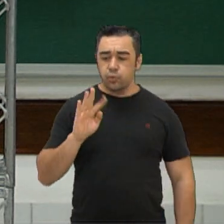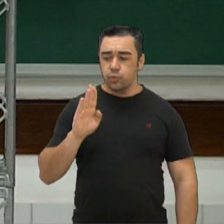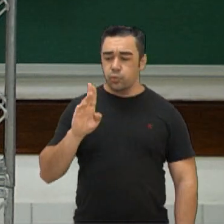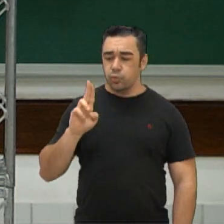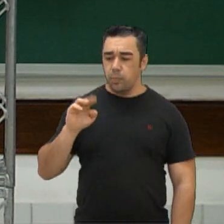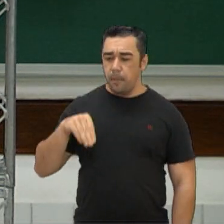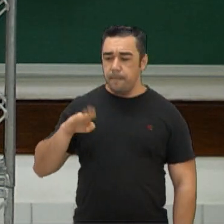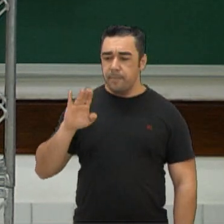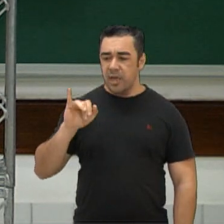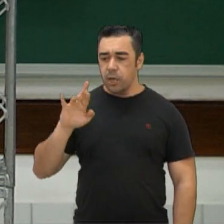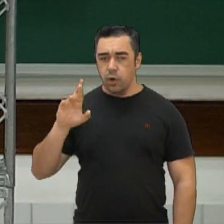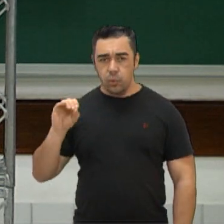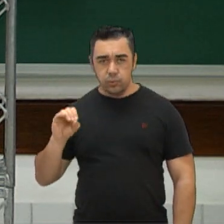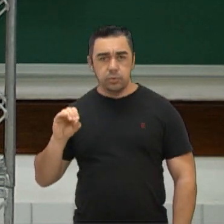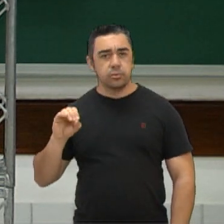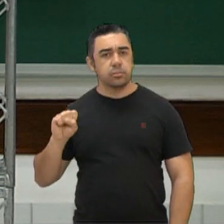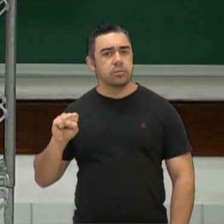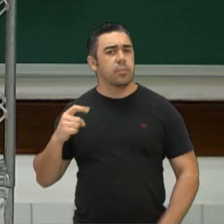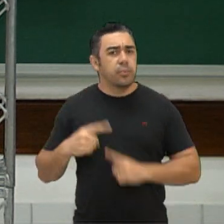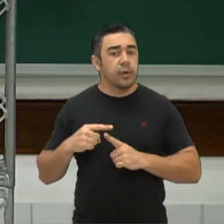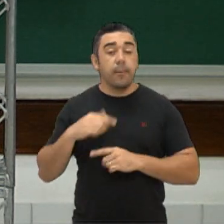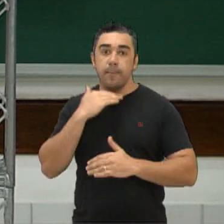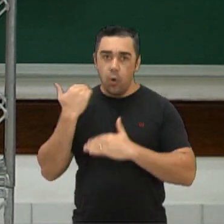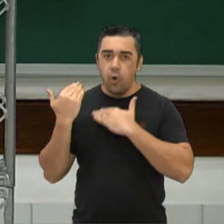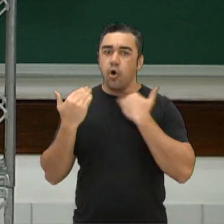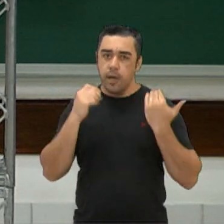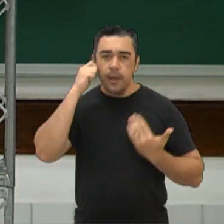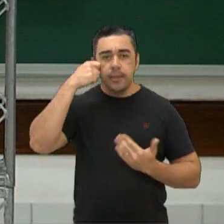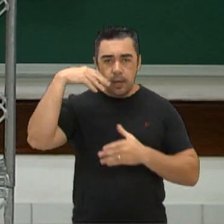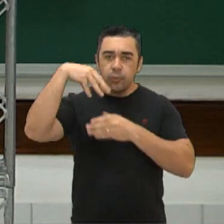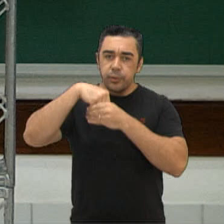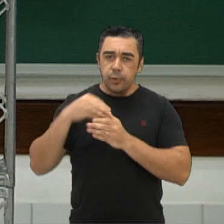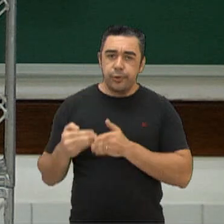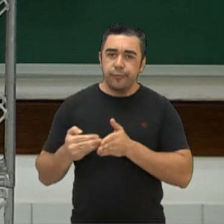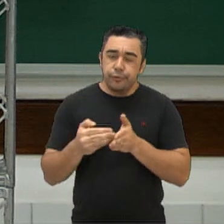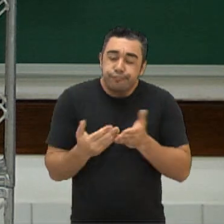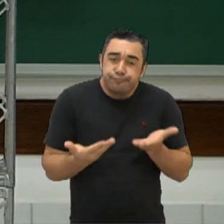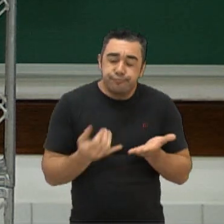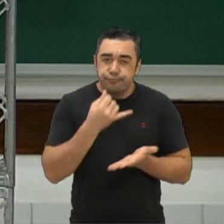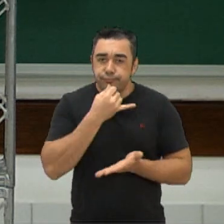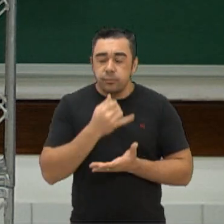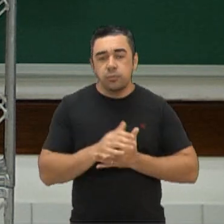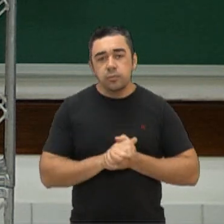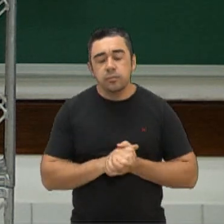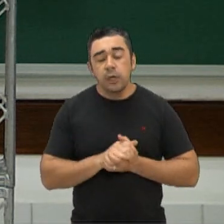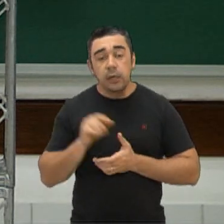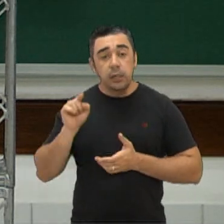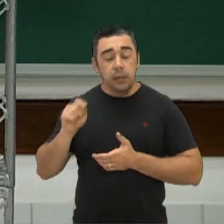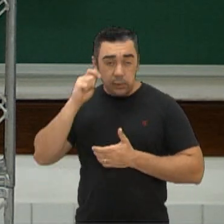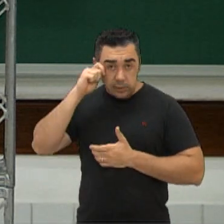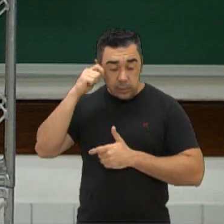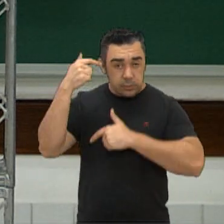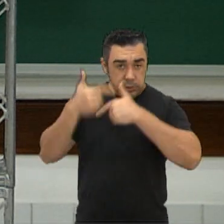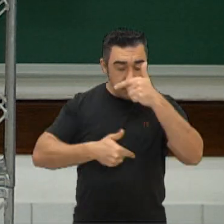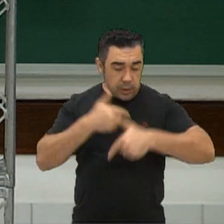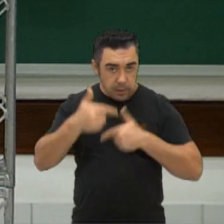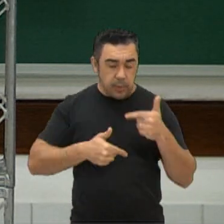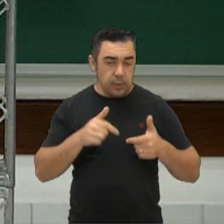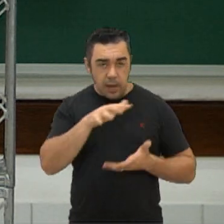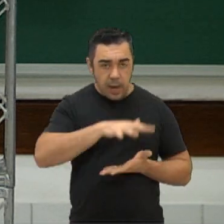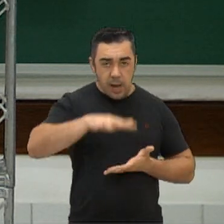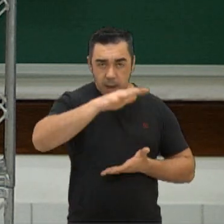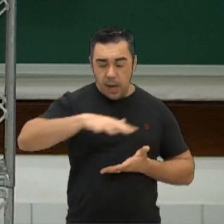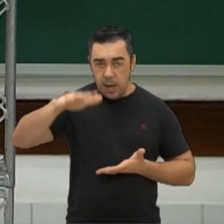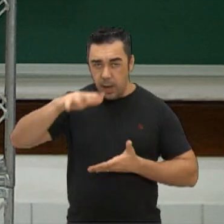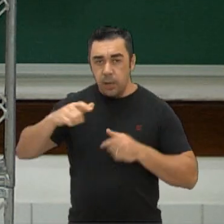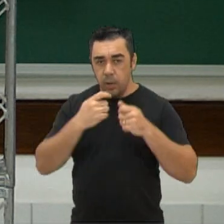devido ao alto grau de mortalidade desses negros dentro dos navios. Os negros trabalharam em diversos ciclos econômicos